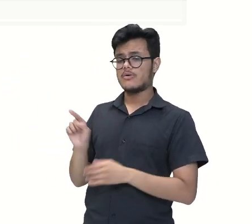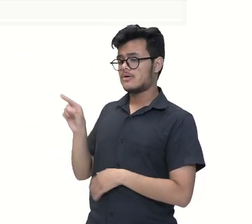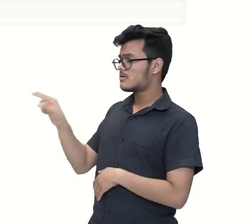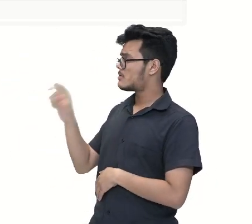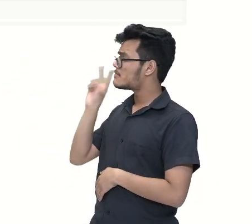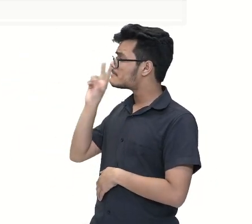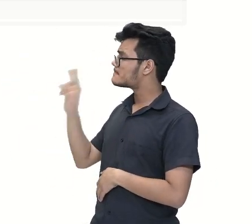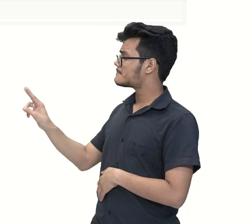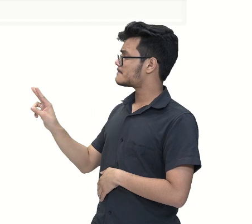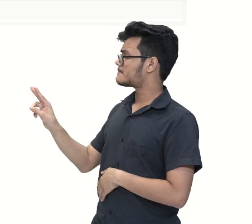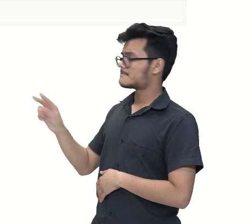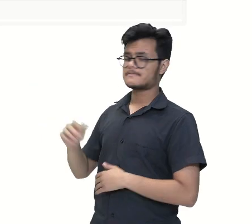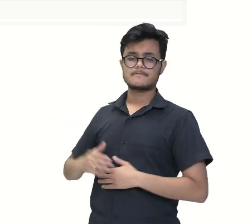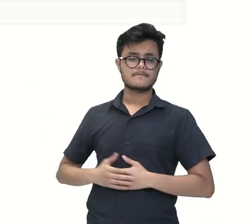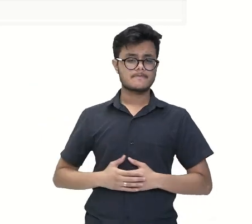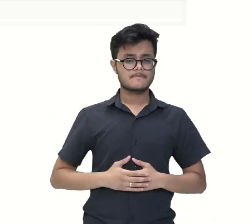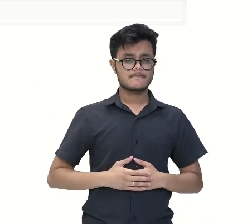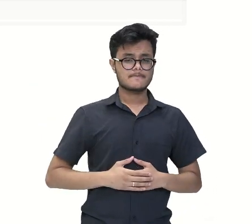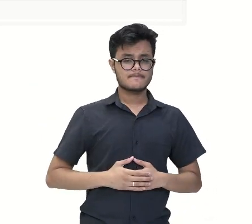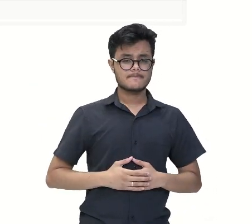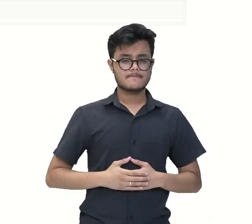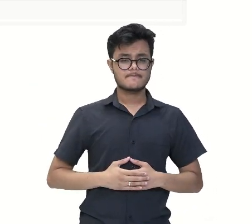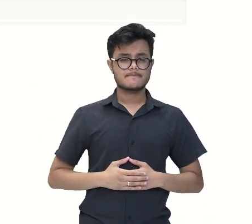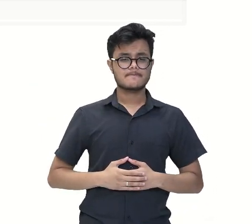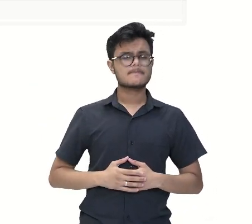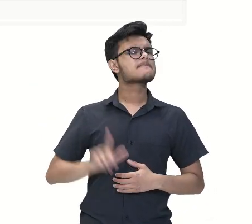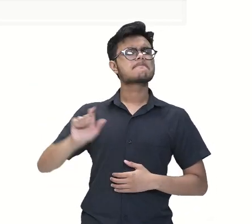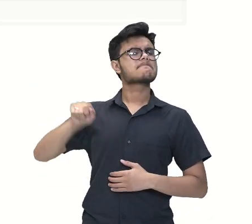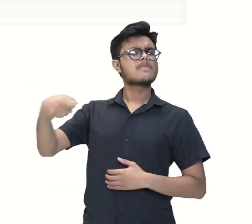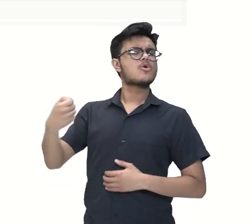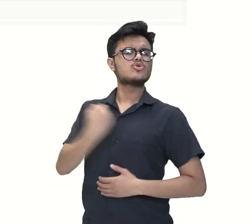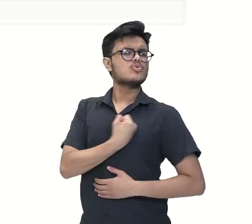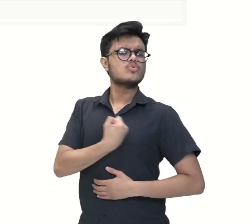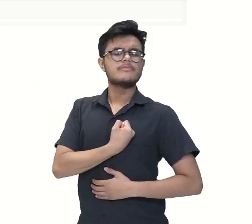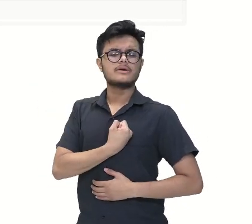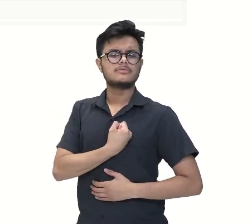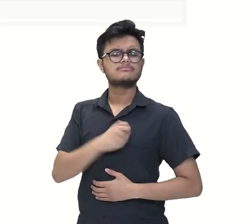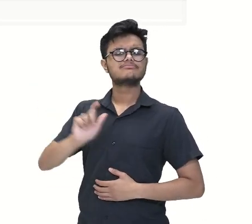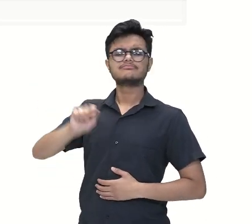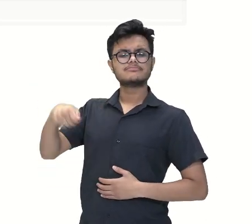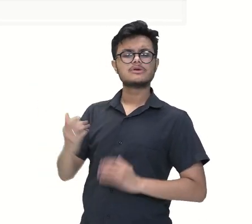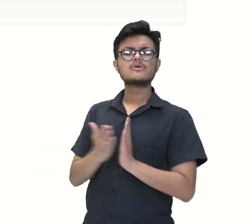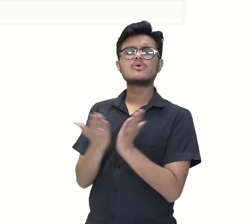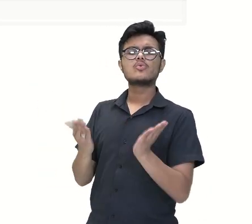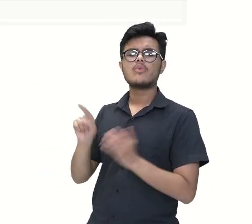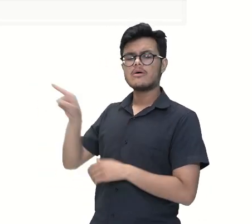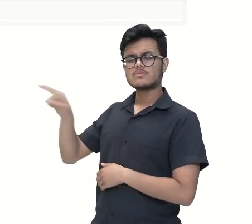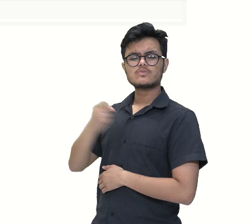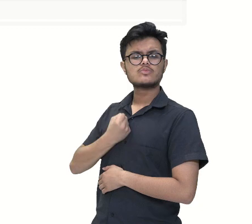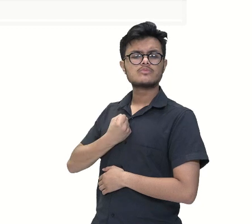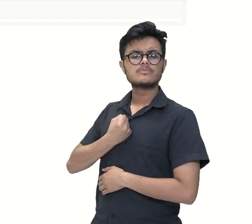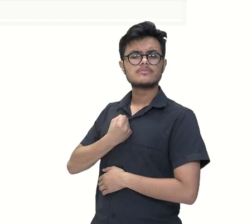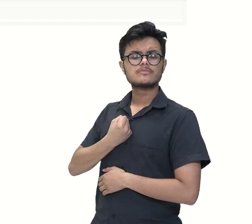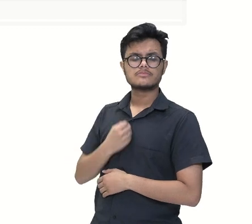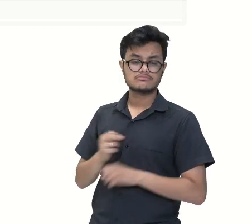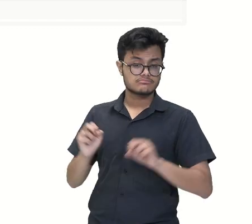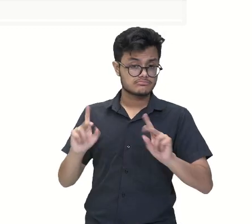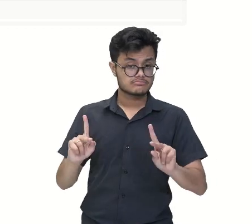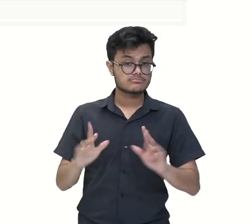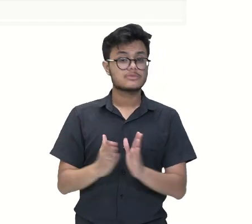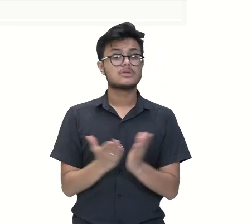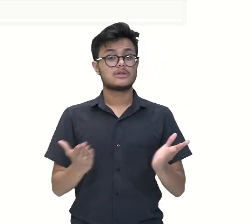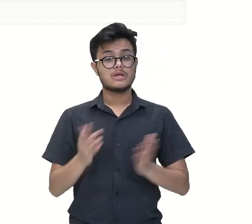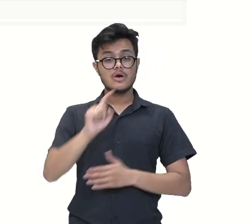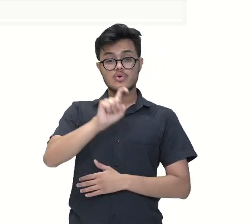caso aqui desse ponto, quem é o valor de x aí nessa situação? Ora, o valor de